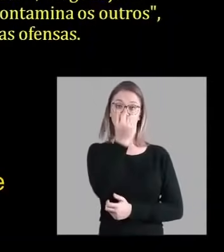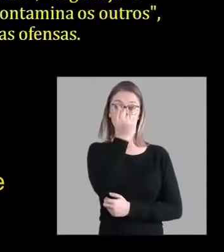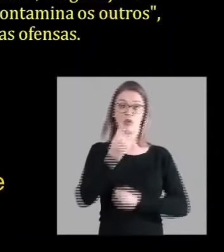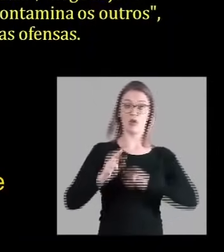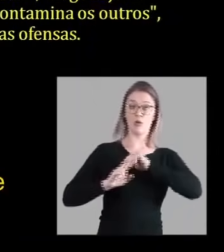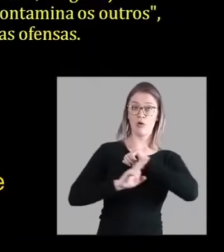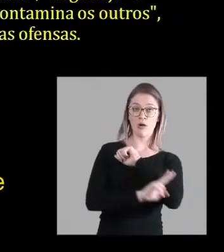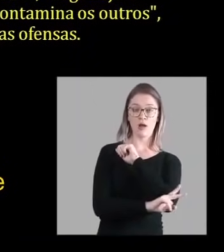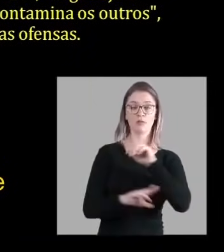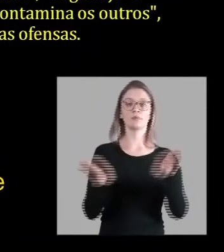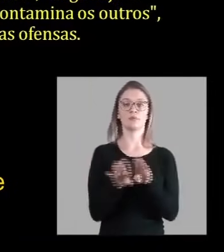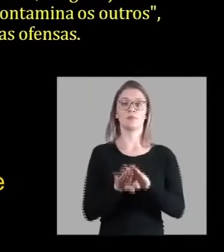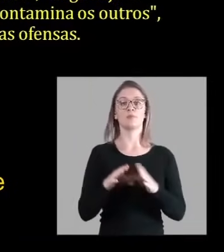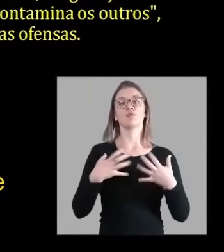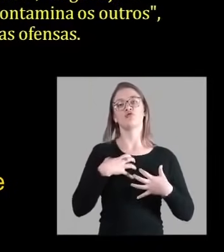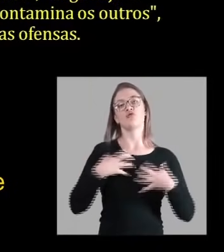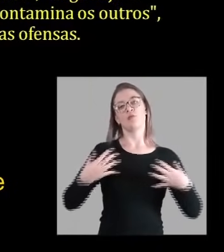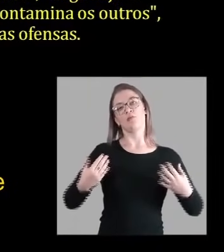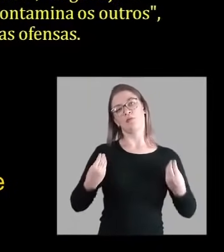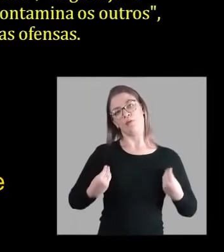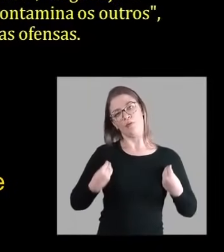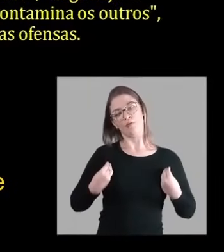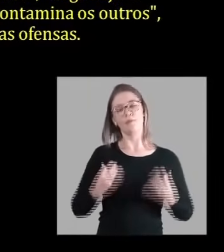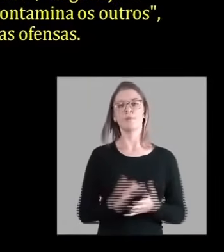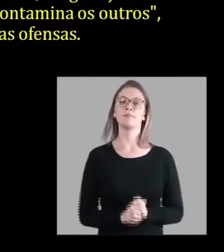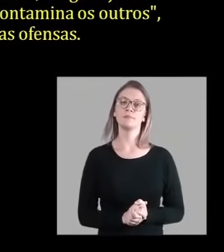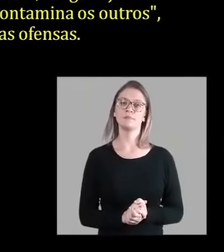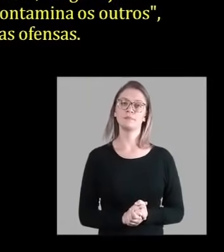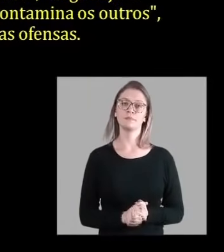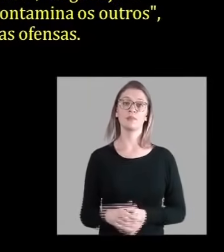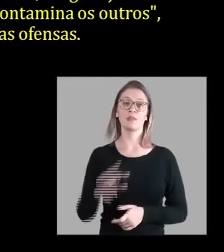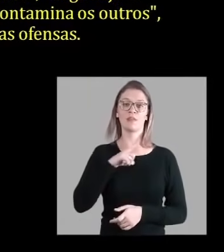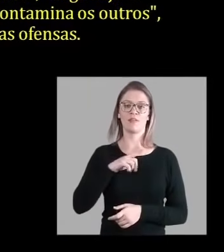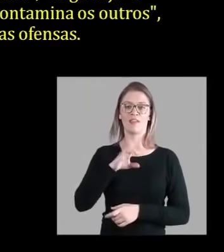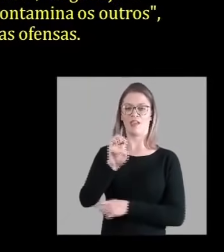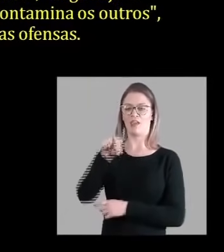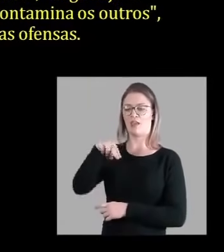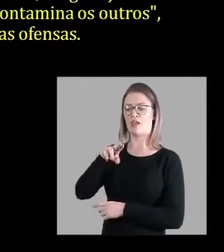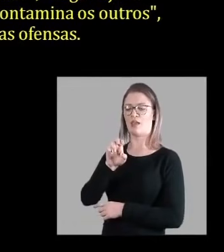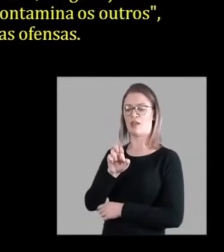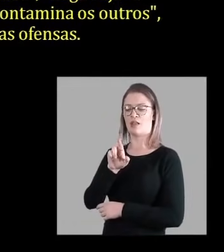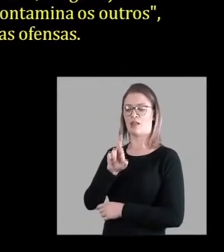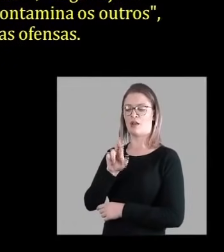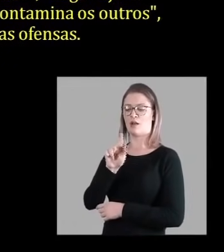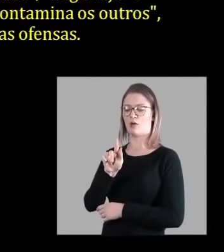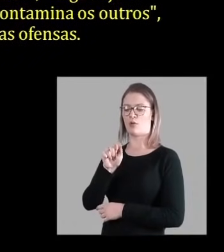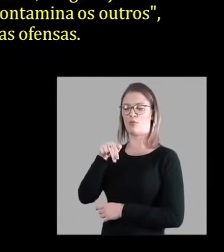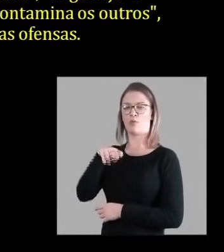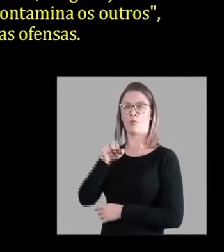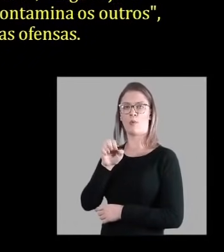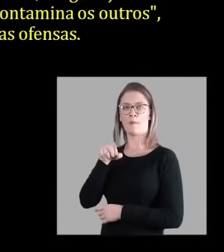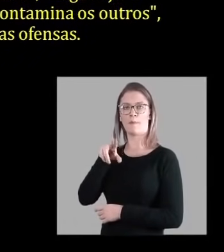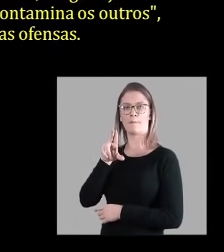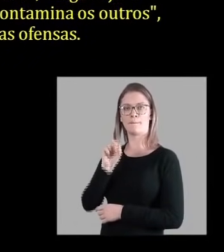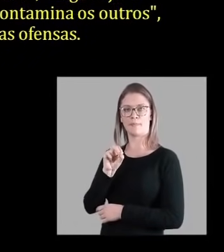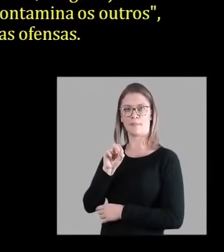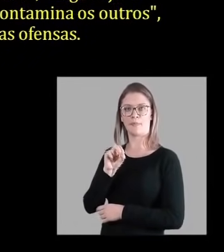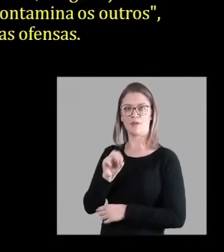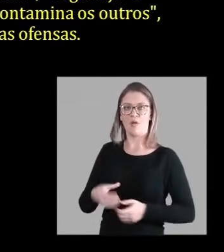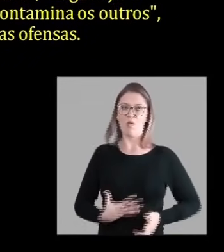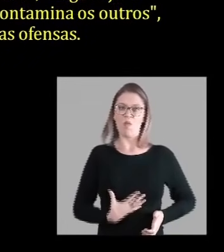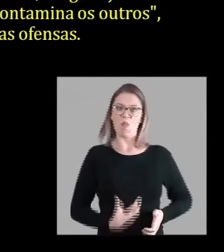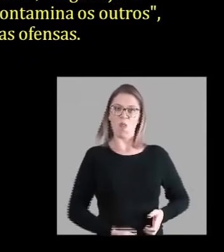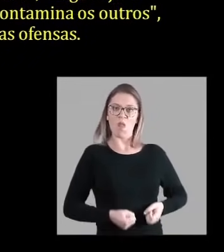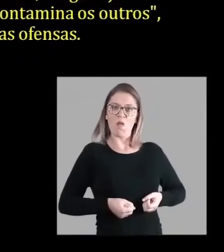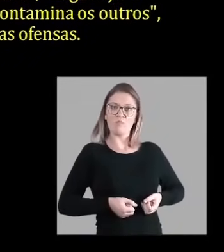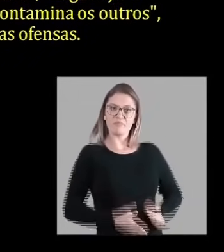autores afirmam que o docente os tratava com discriminação e os humilhava por conta das classes sociais, cor de pele e